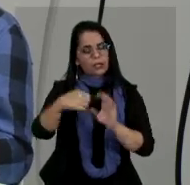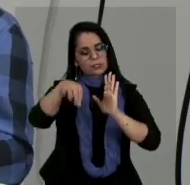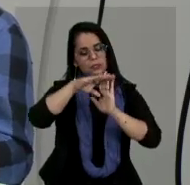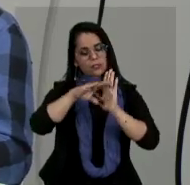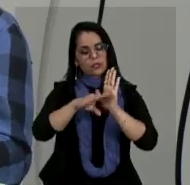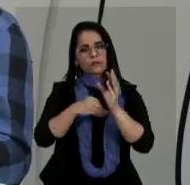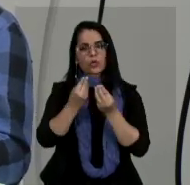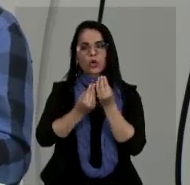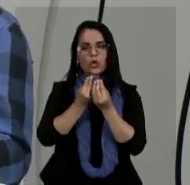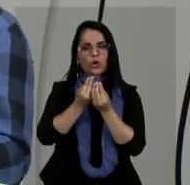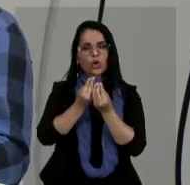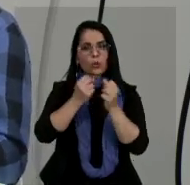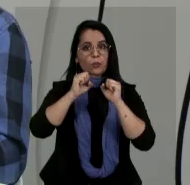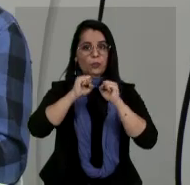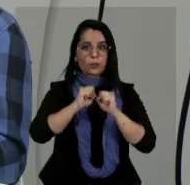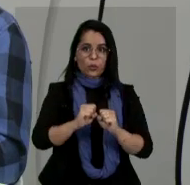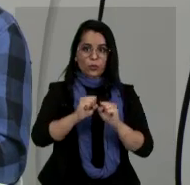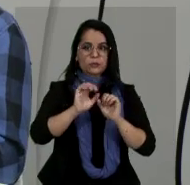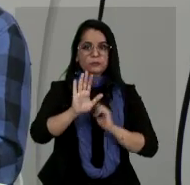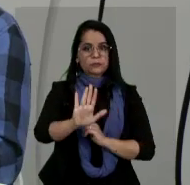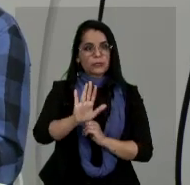estabelecer ali os critérios. Mas,